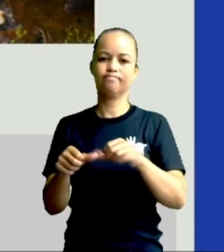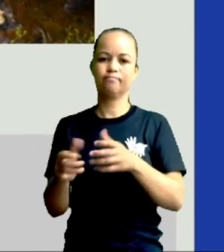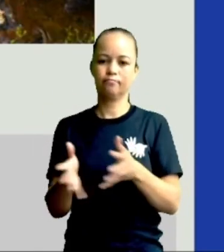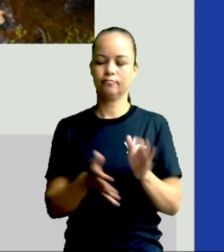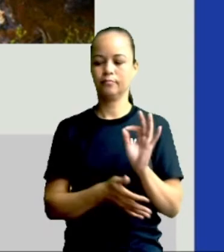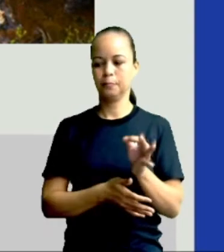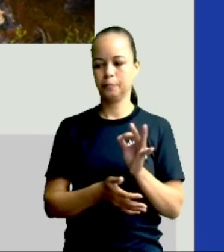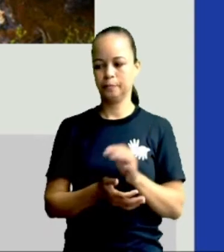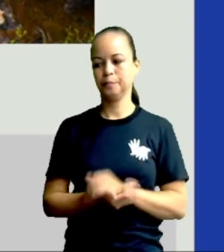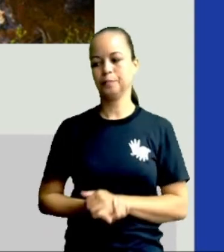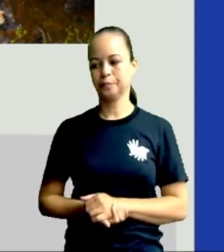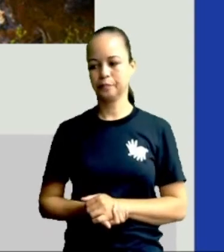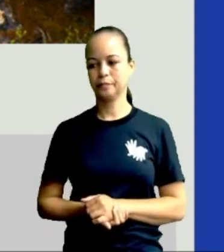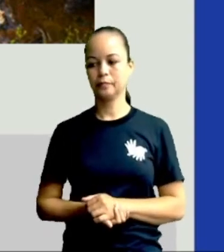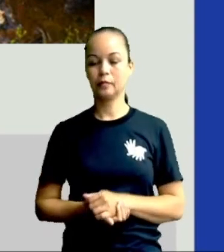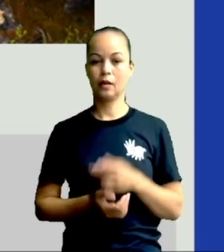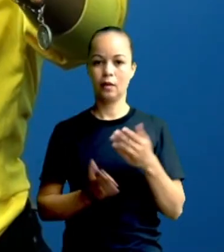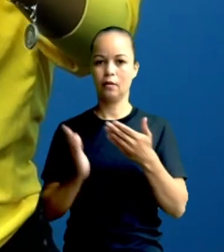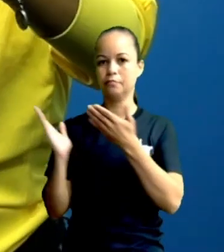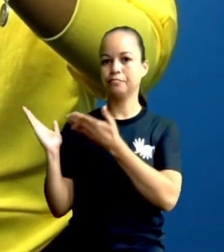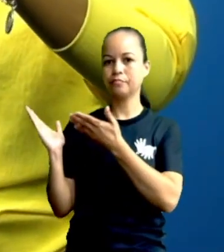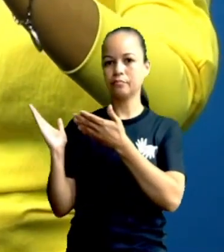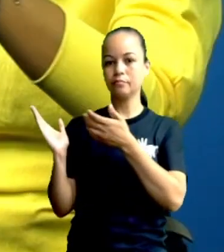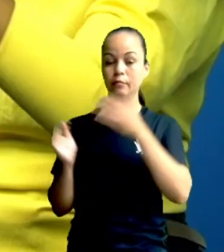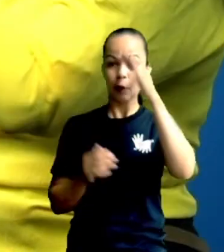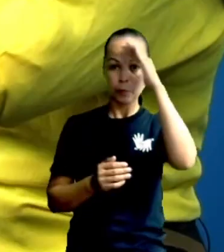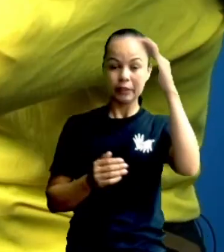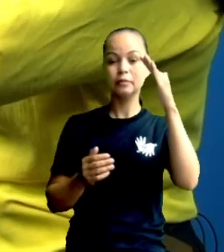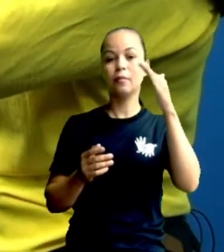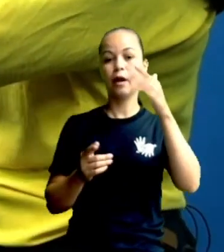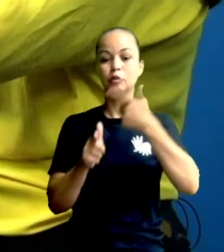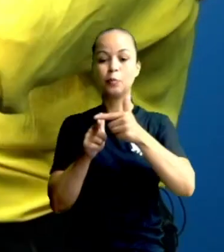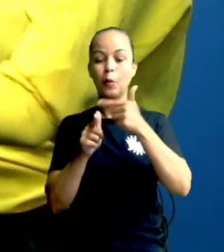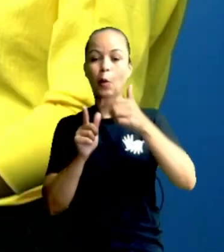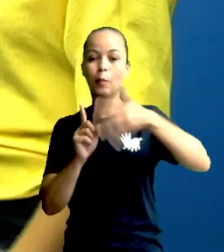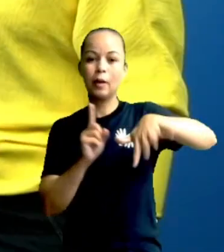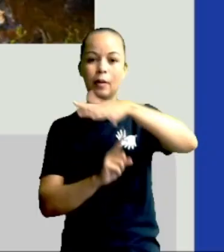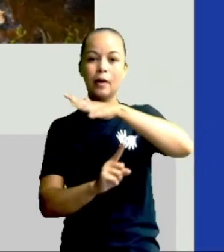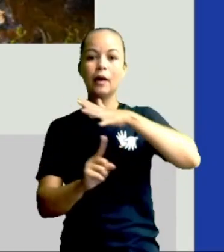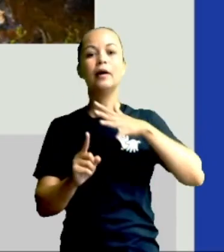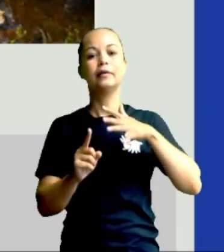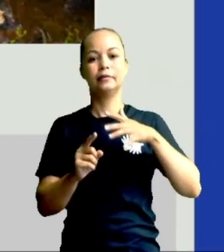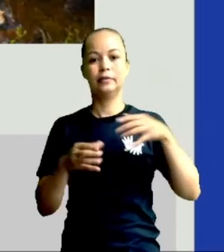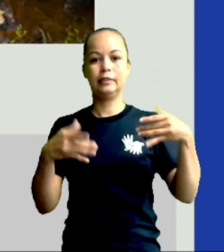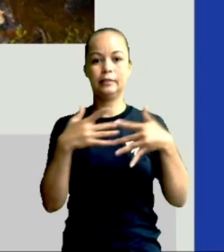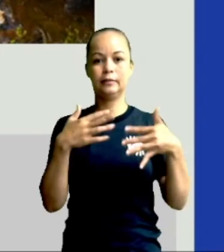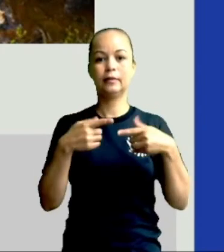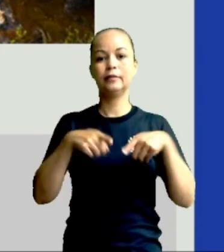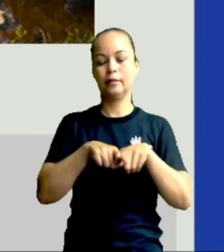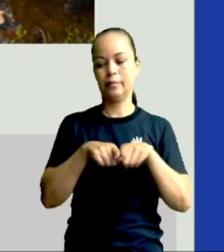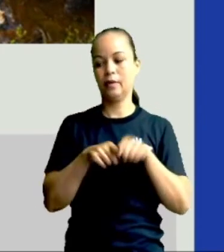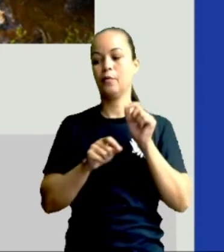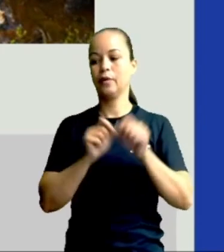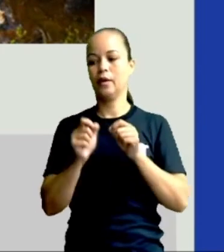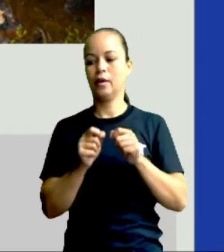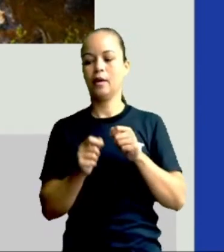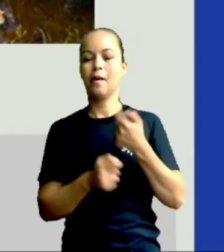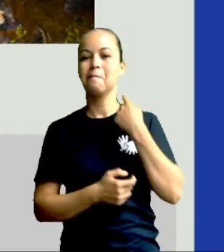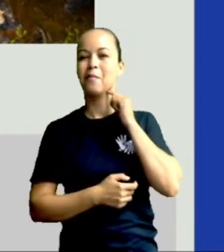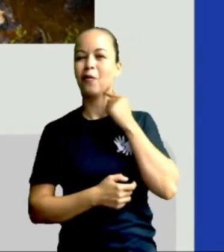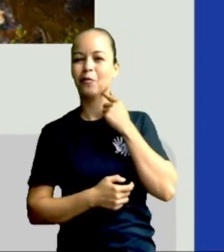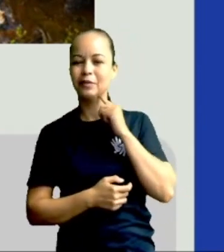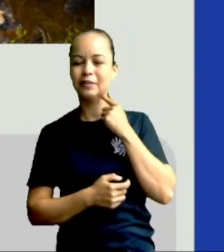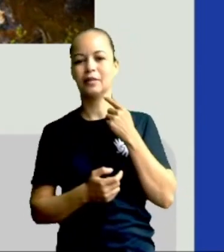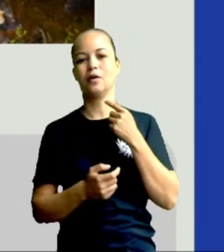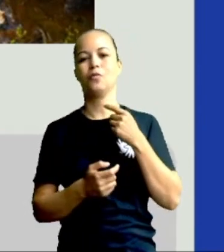para a próxima. Olha aí, ó, os principais problemas ambientais urbanos são poluição, ilhas